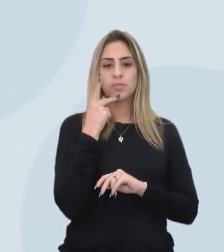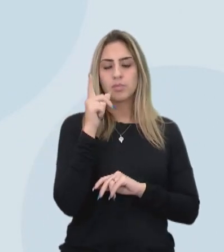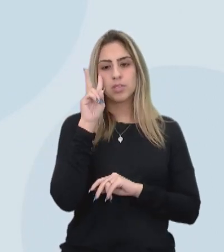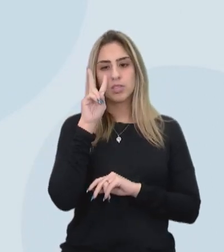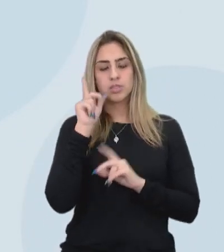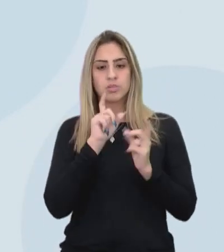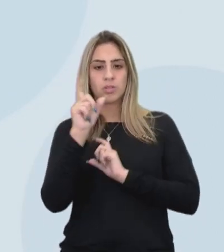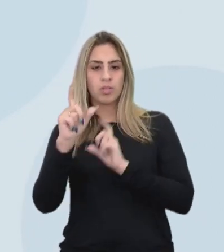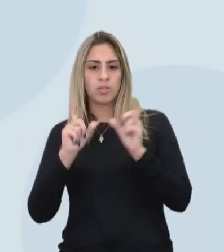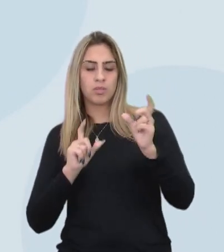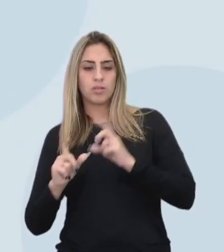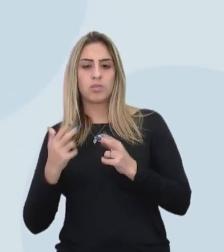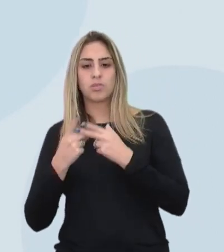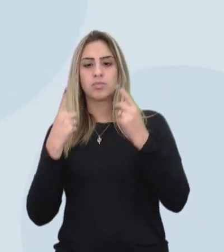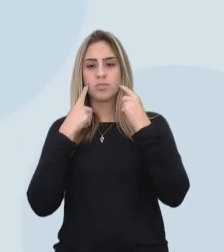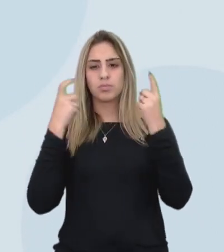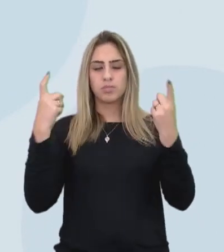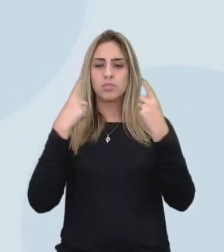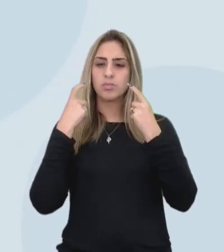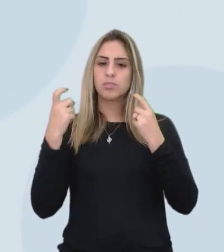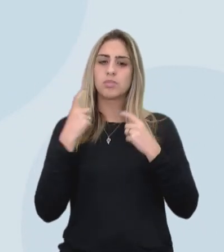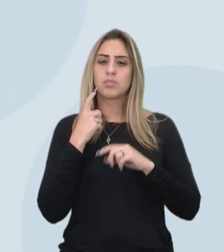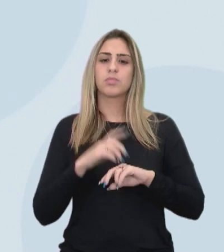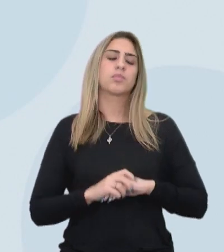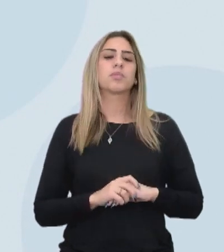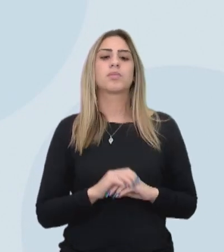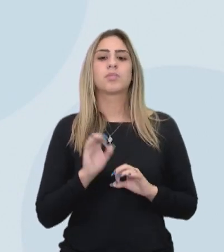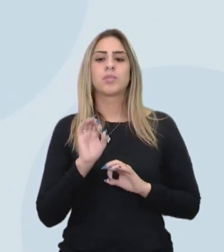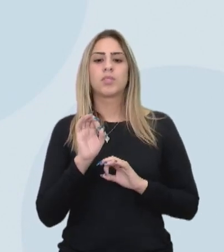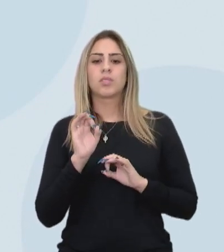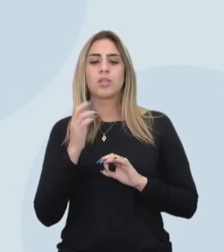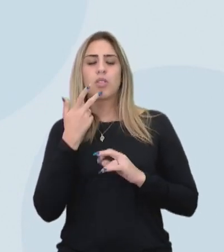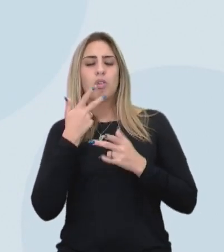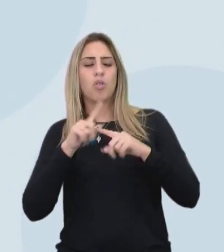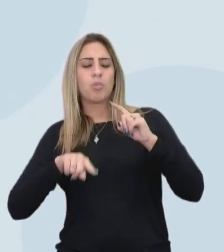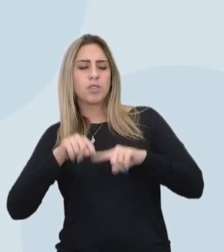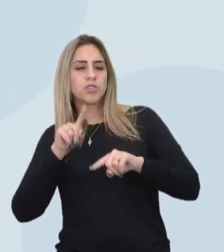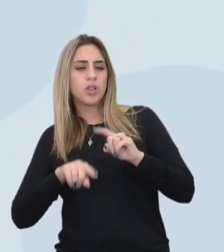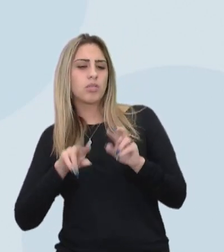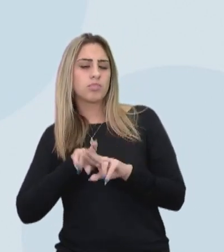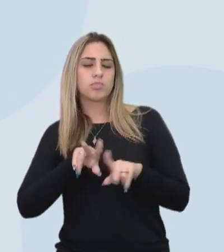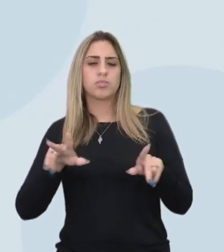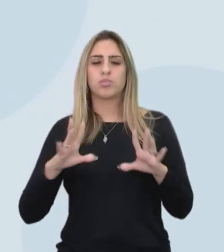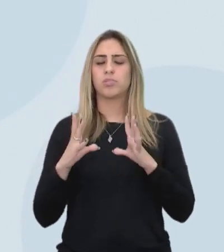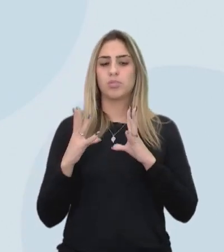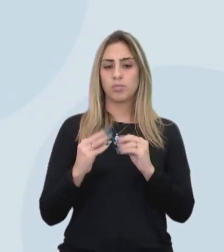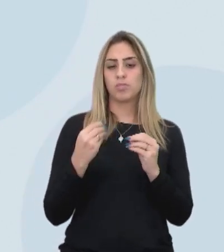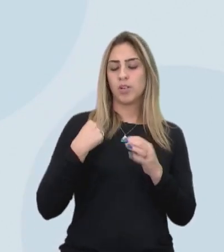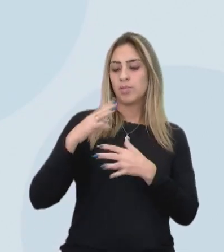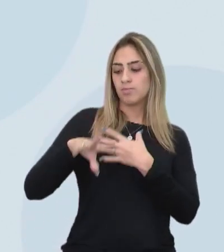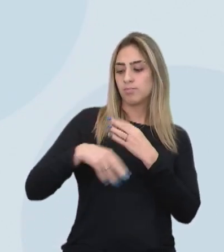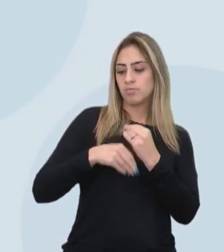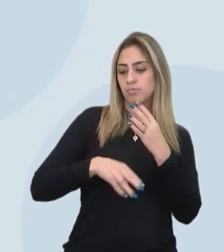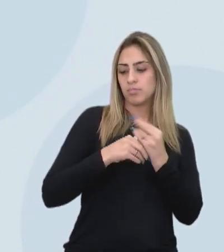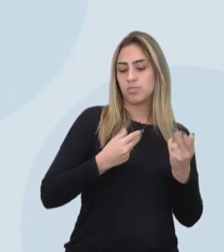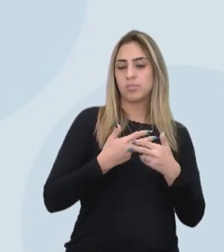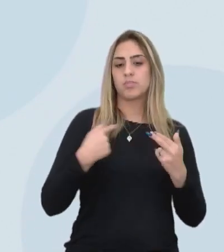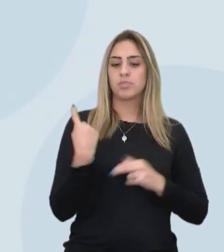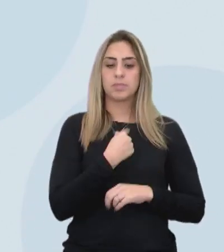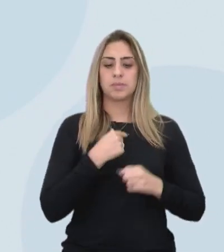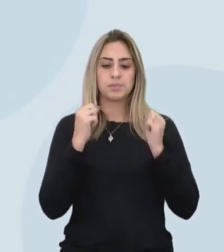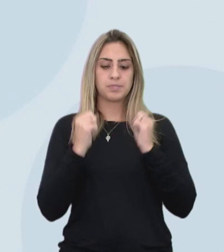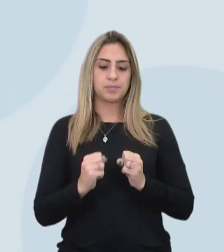figurino, recursos sonoros, sonoplastia, objetos cênicos, todos eles vão compor aí os elementos que a gente